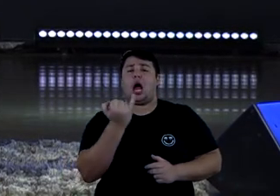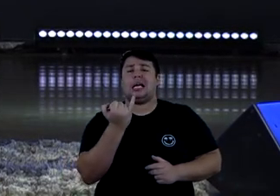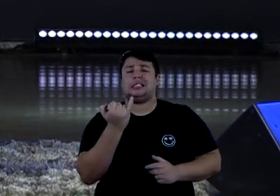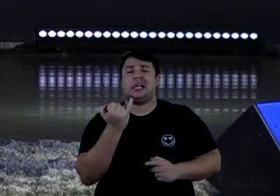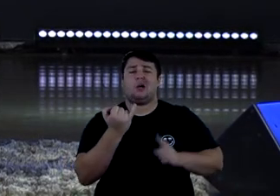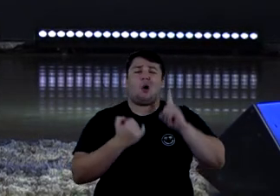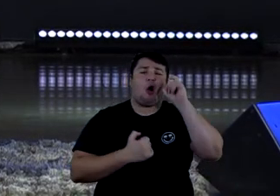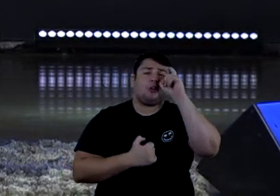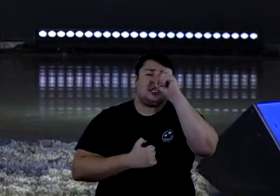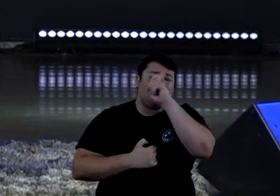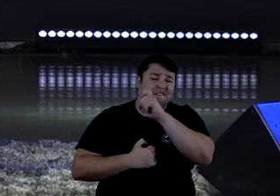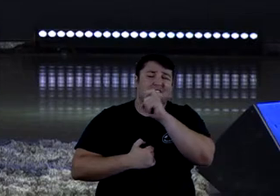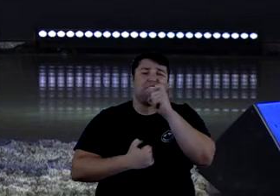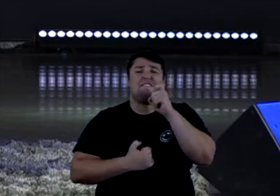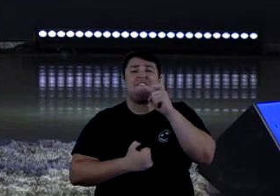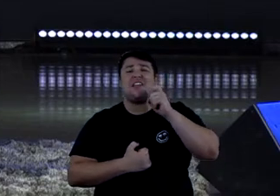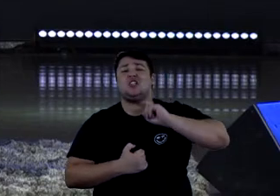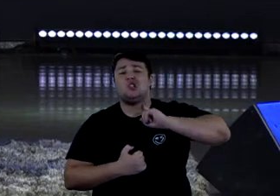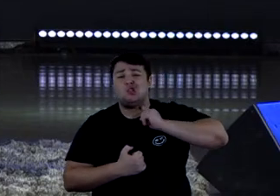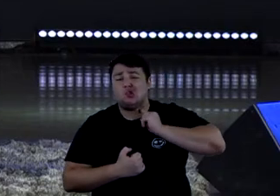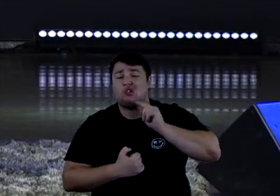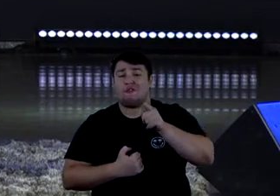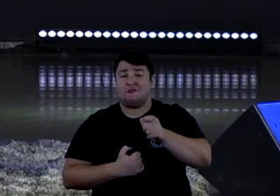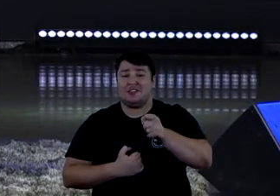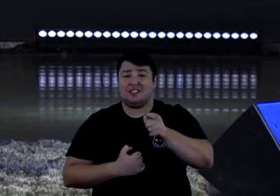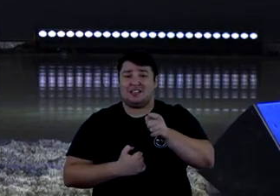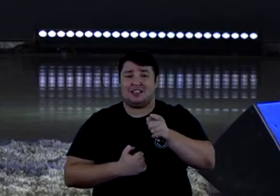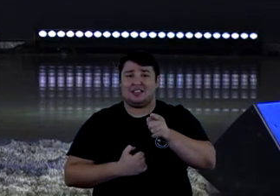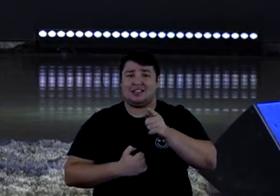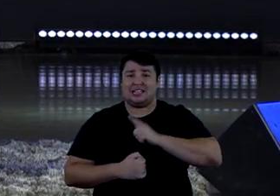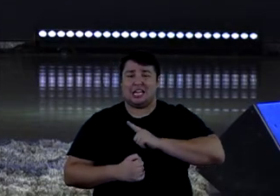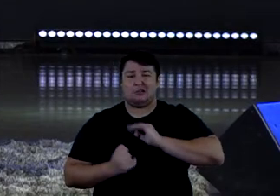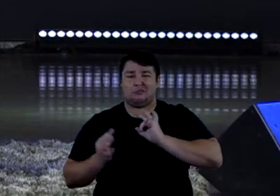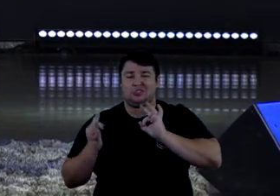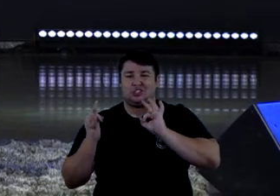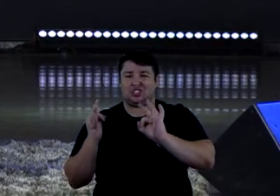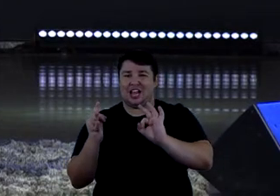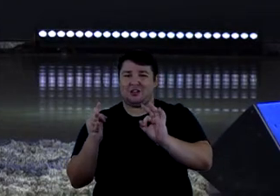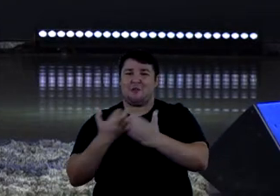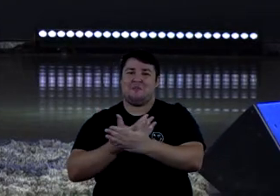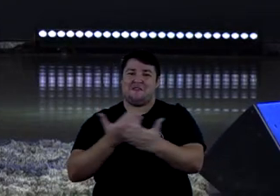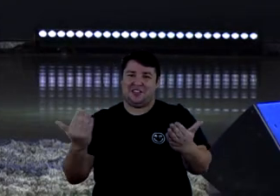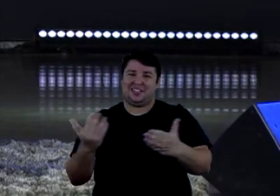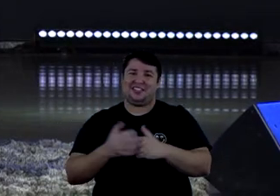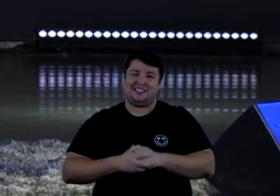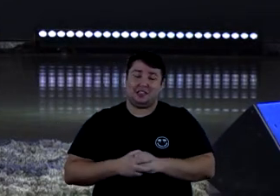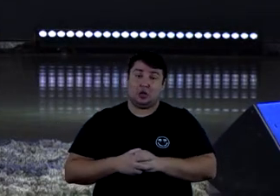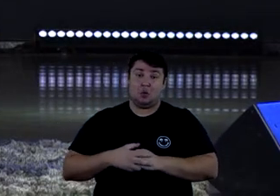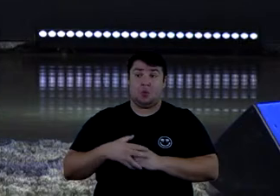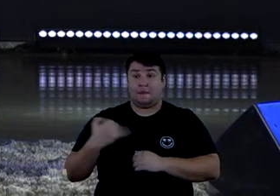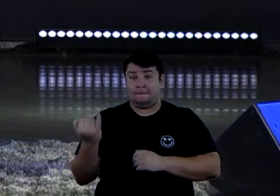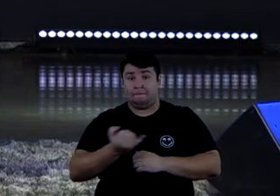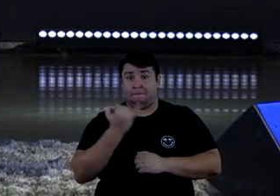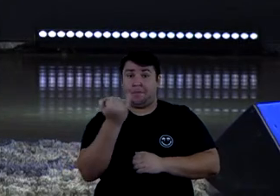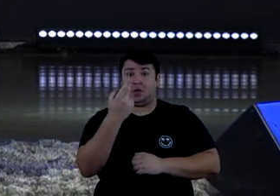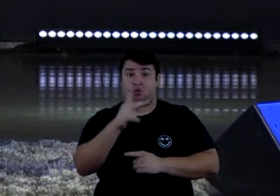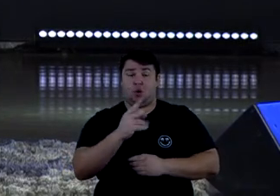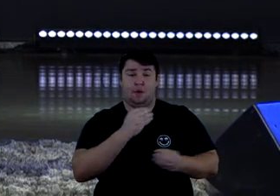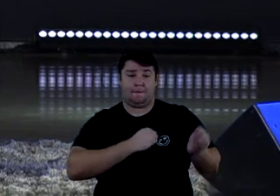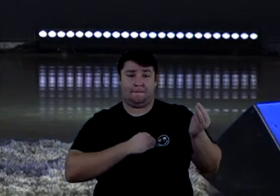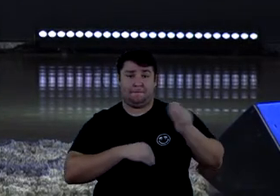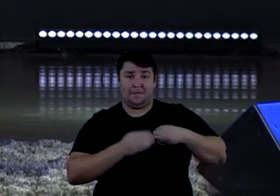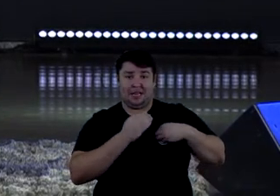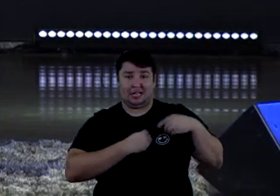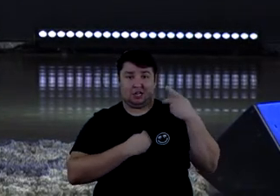você seja, tem jeito para você. Não importa qual é o pecado que prende a tua